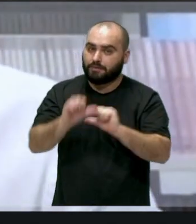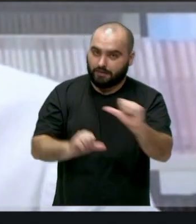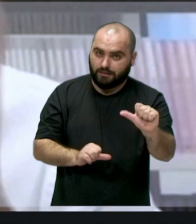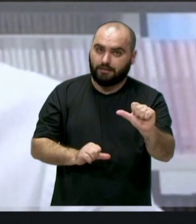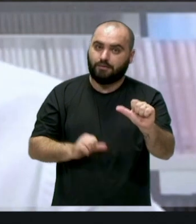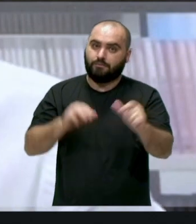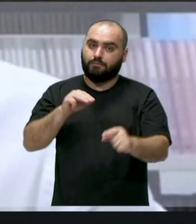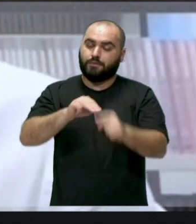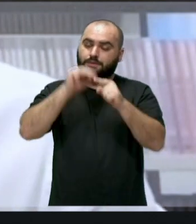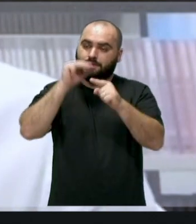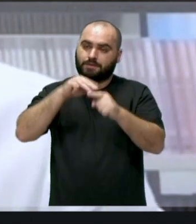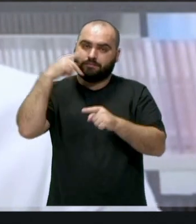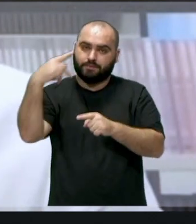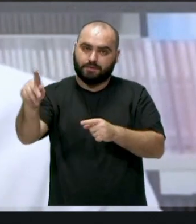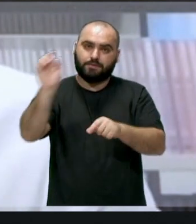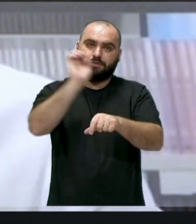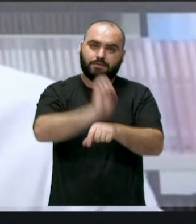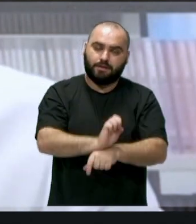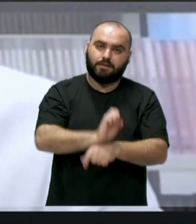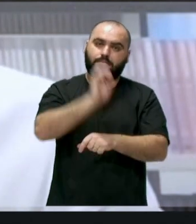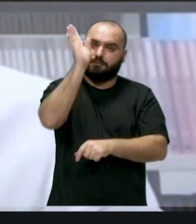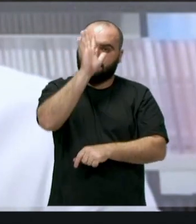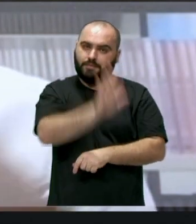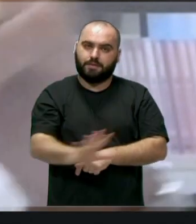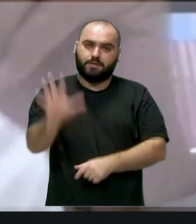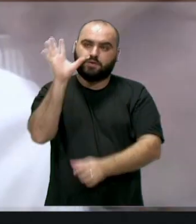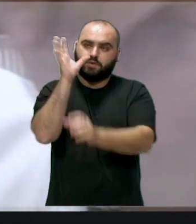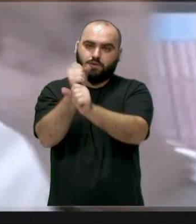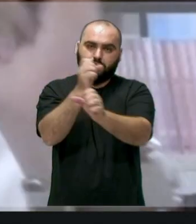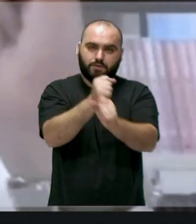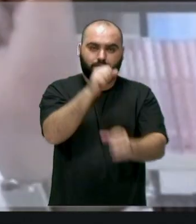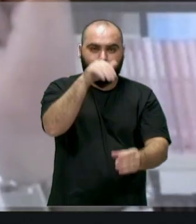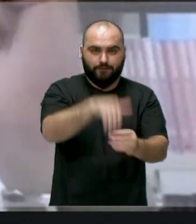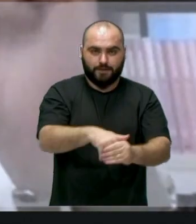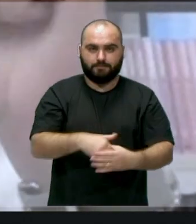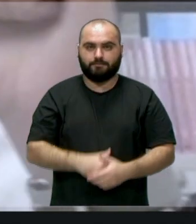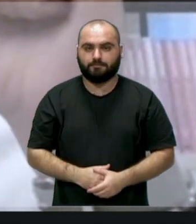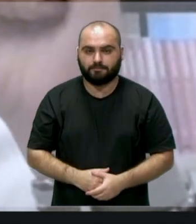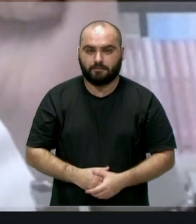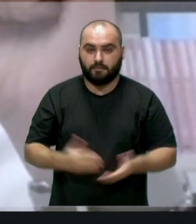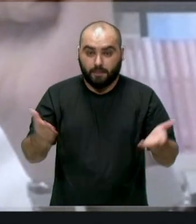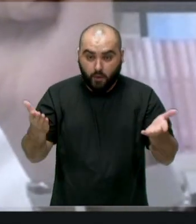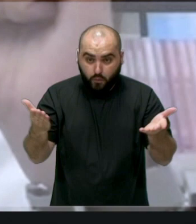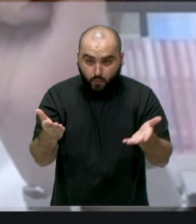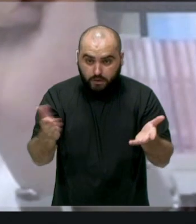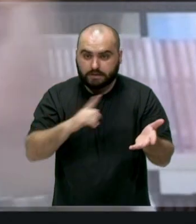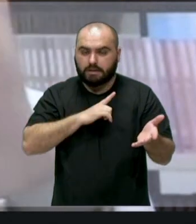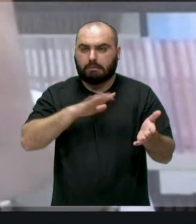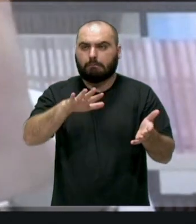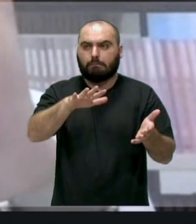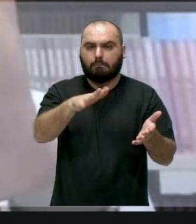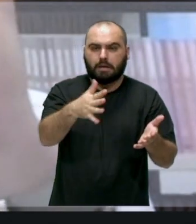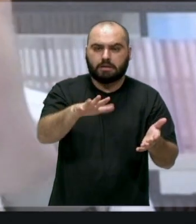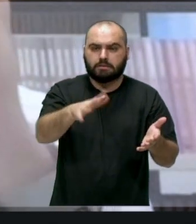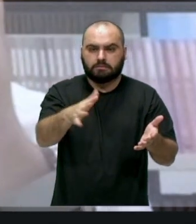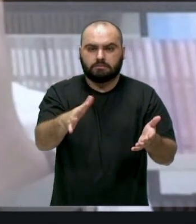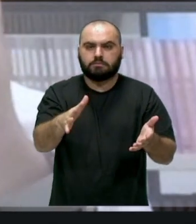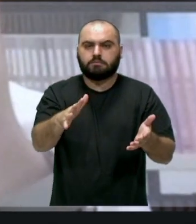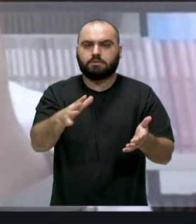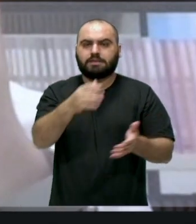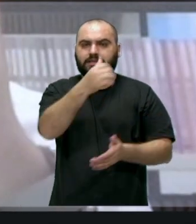do teu estado, do teu país, com a somatória de todos os votos. Nós temos hoje, só para fechar, aproximadamente, nós